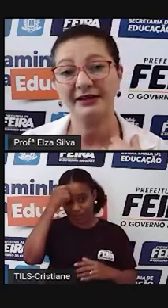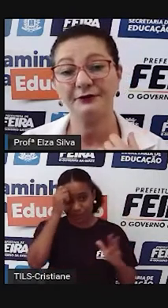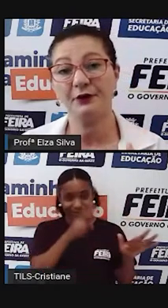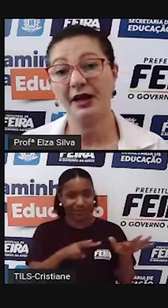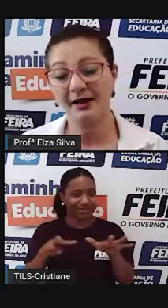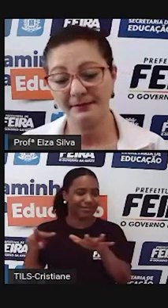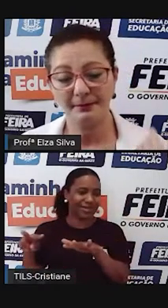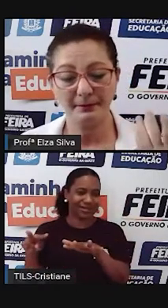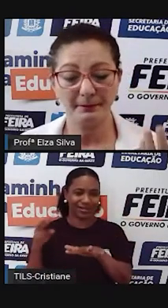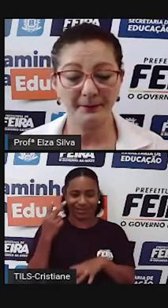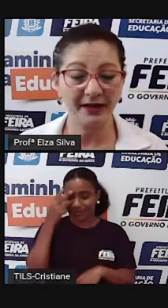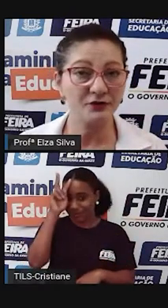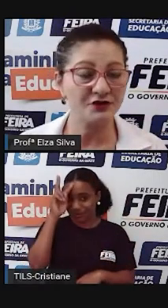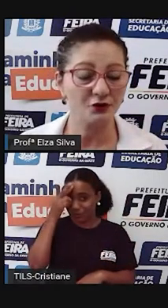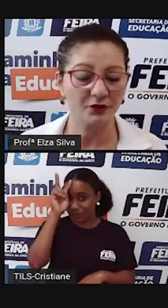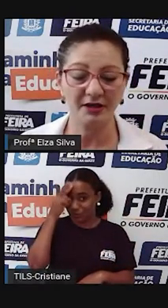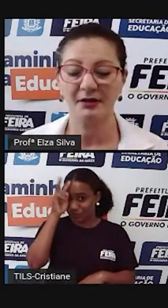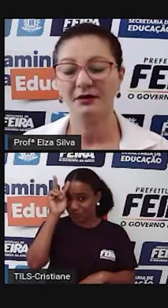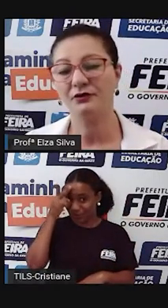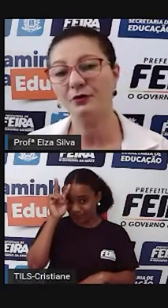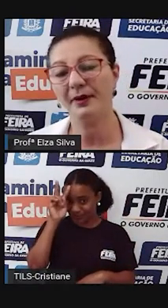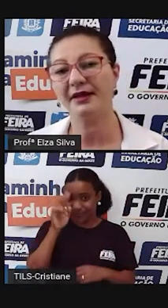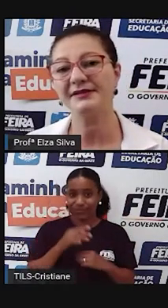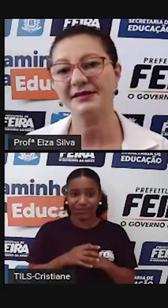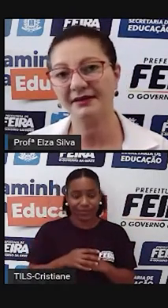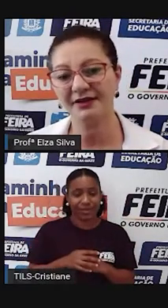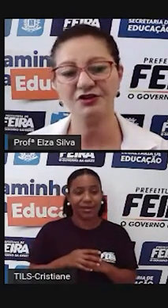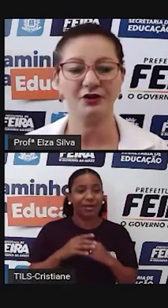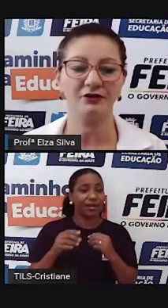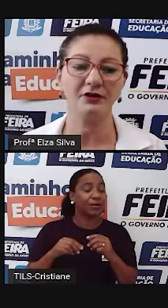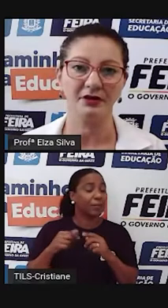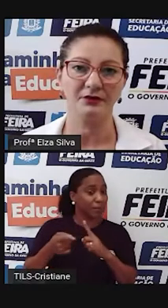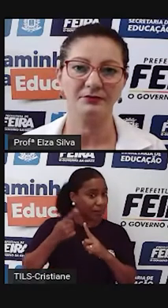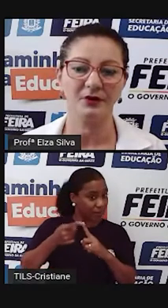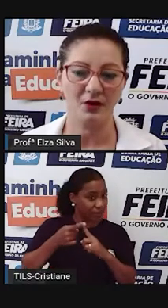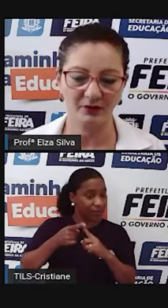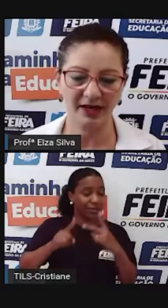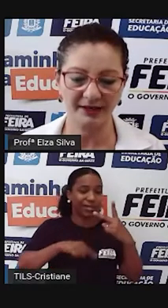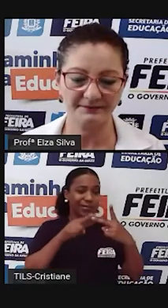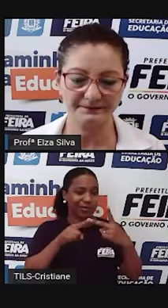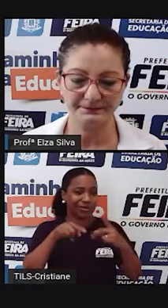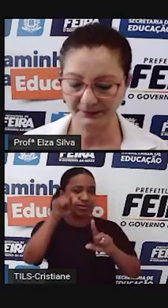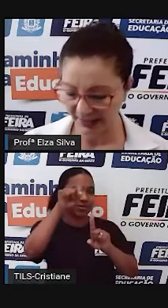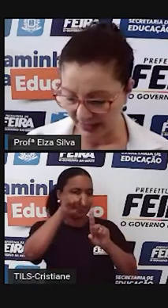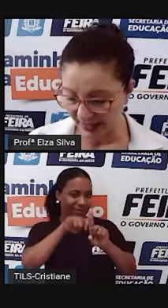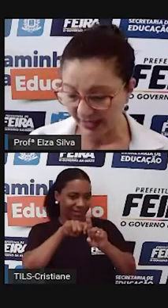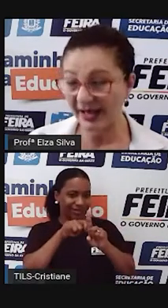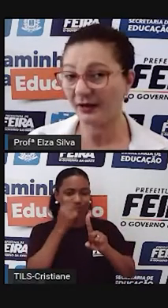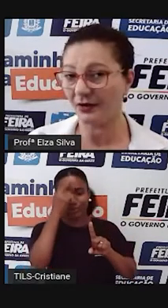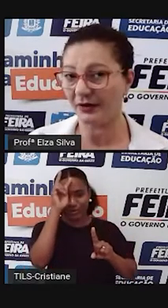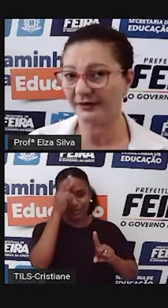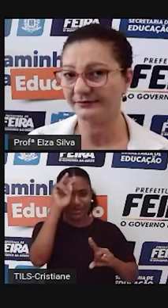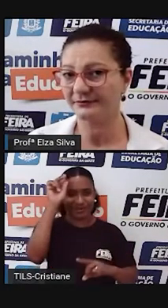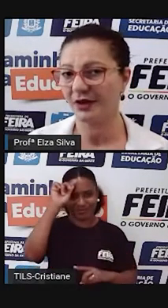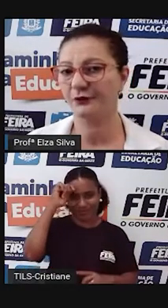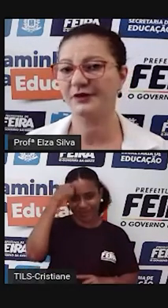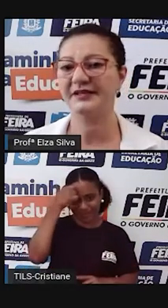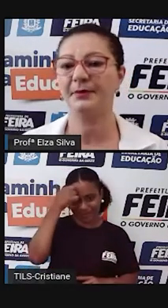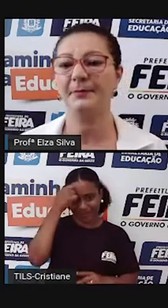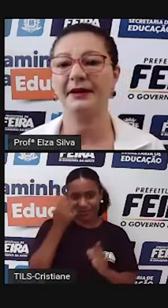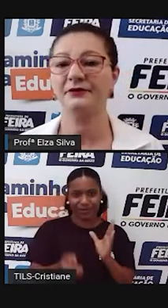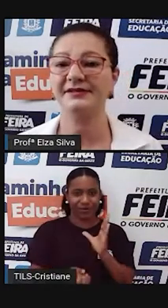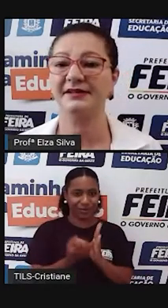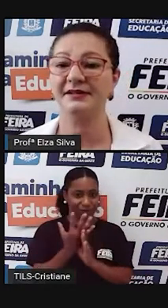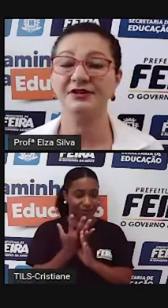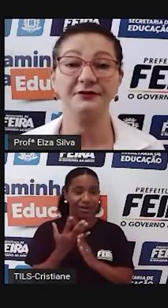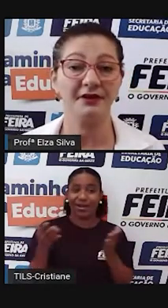na verdade foi a precursora do mês da História do Negro, ok? E agora, eu vou